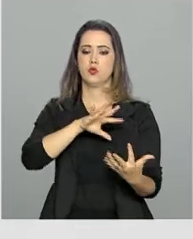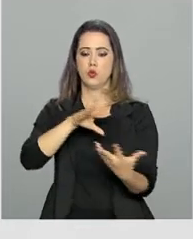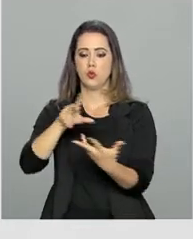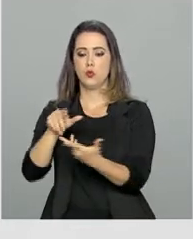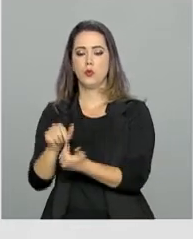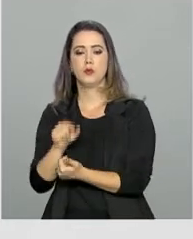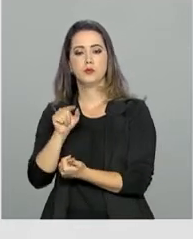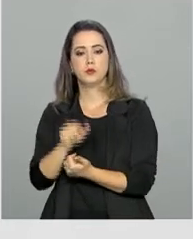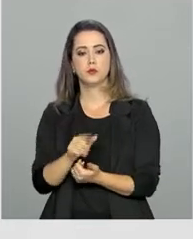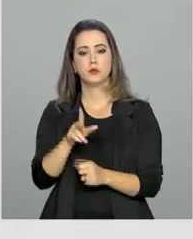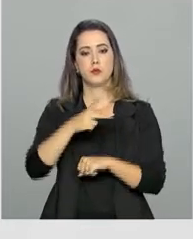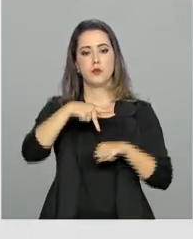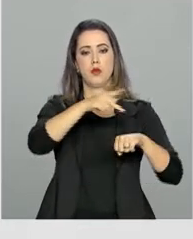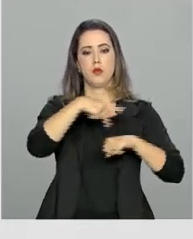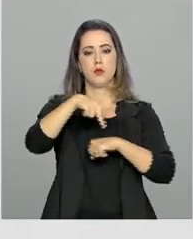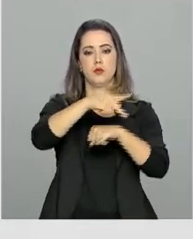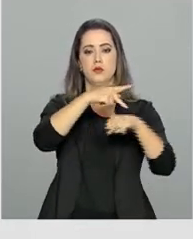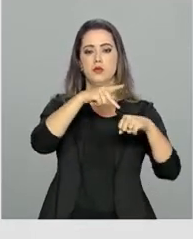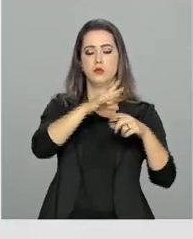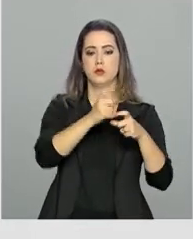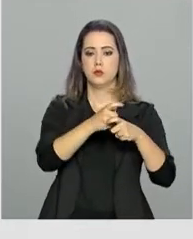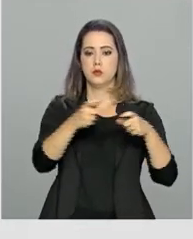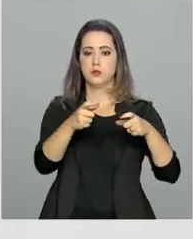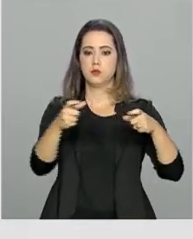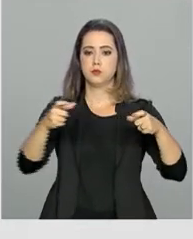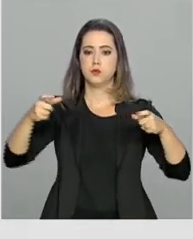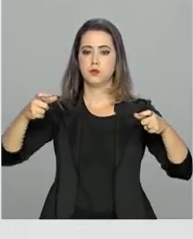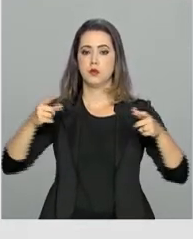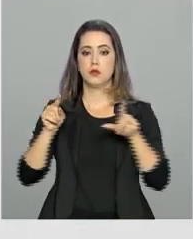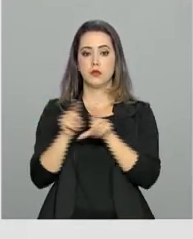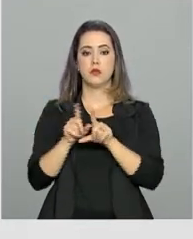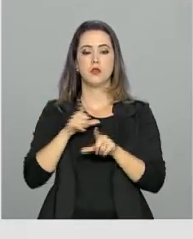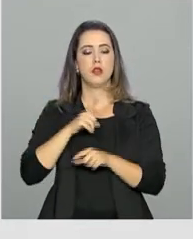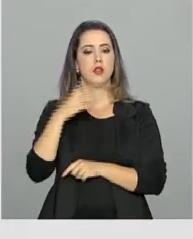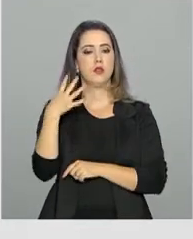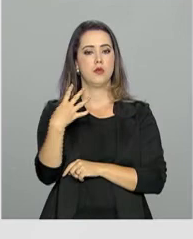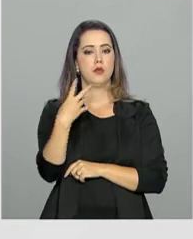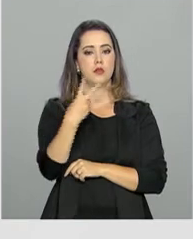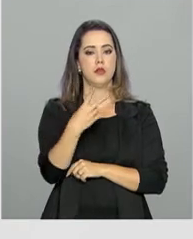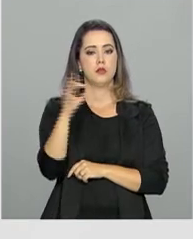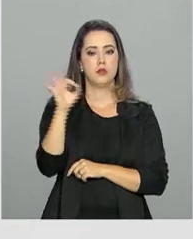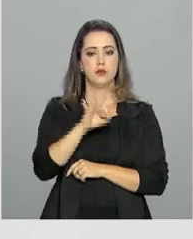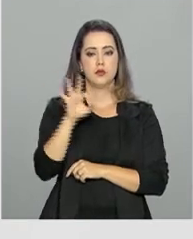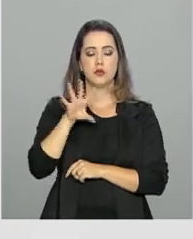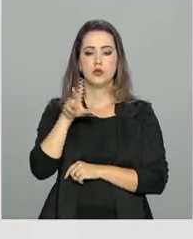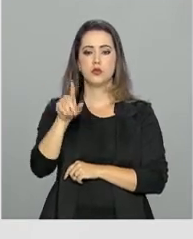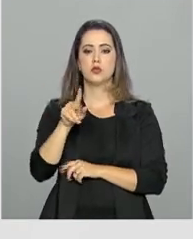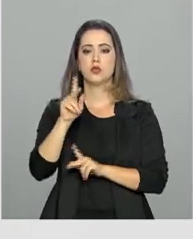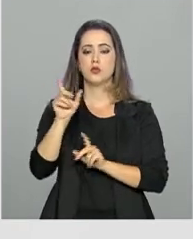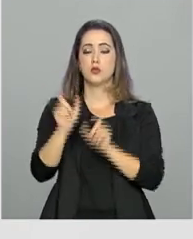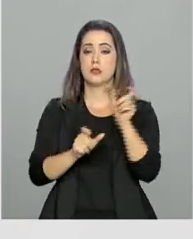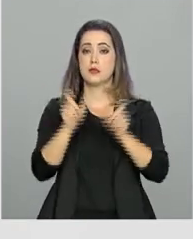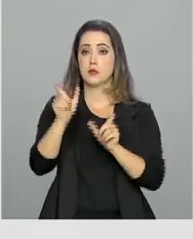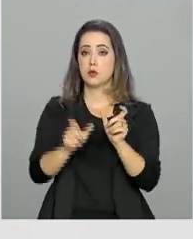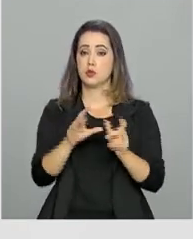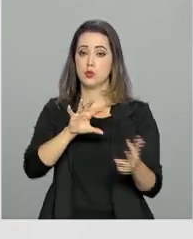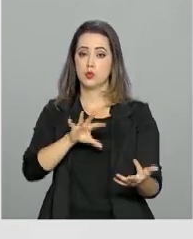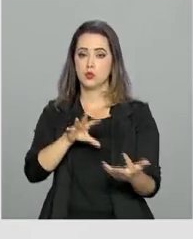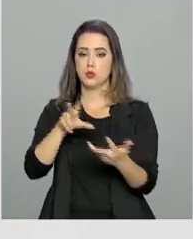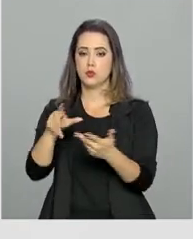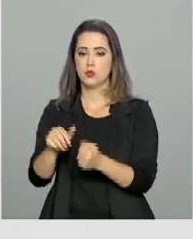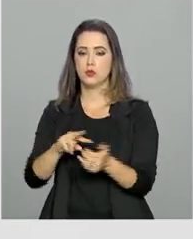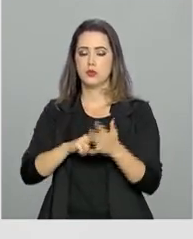os países de dimensão continental abrigam 42% da população do planeta e